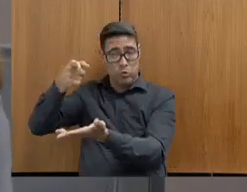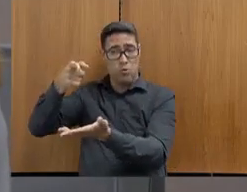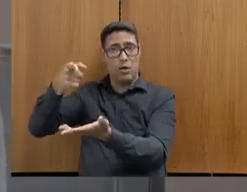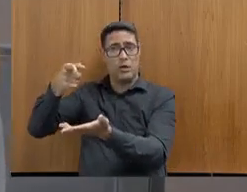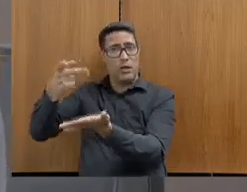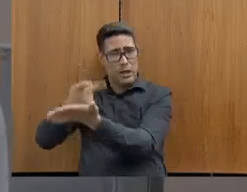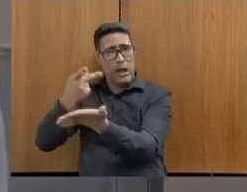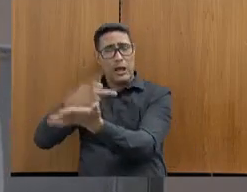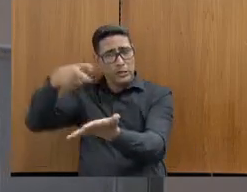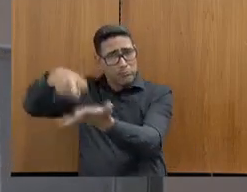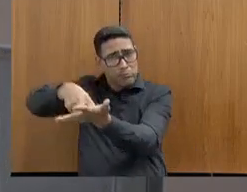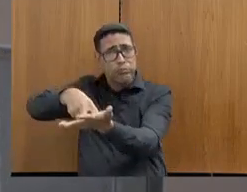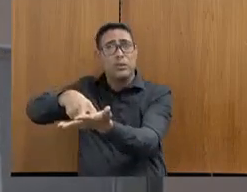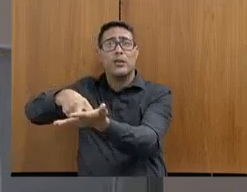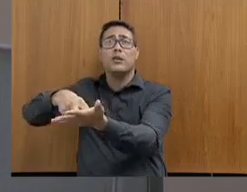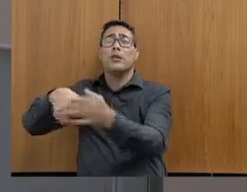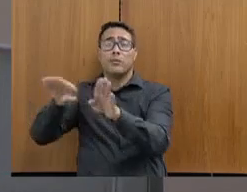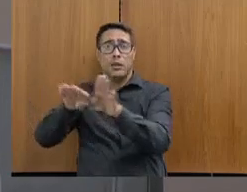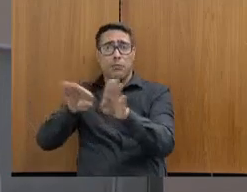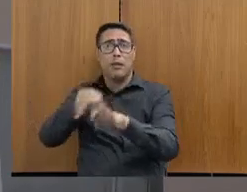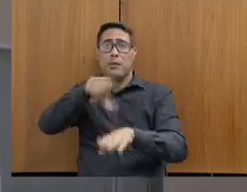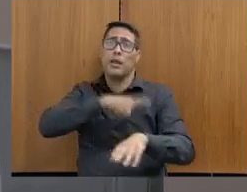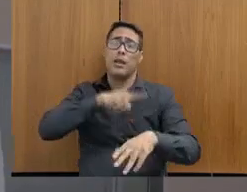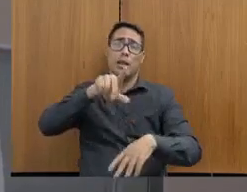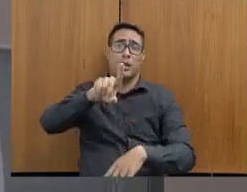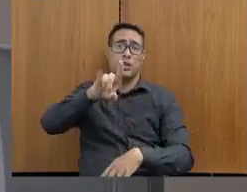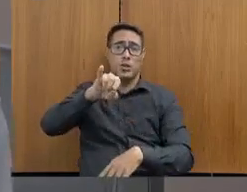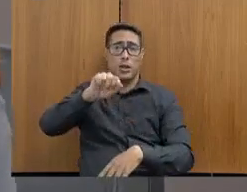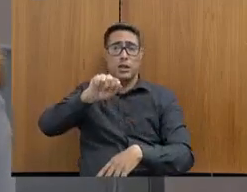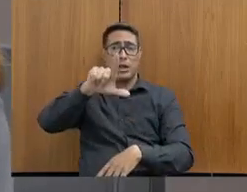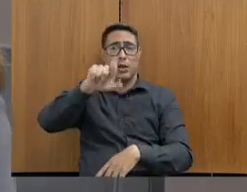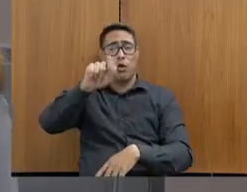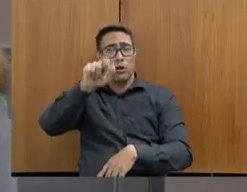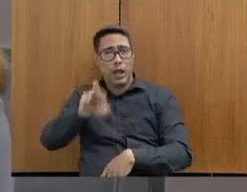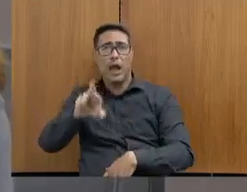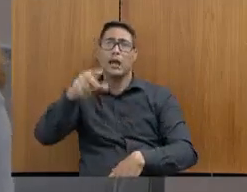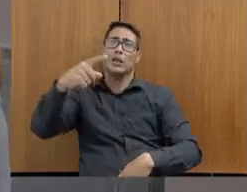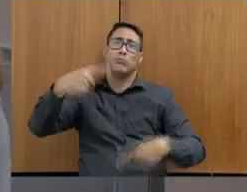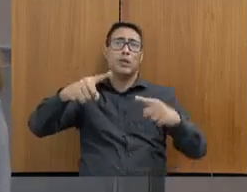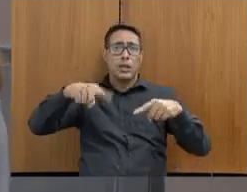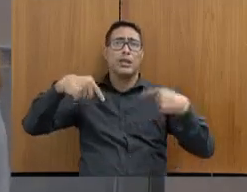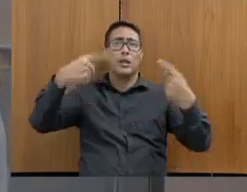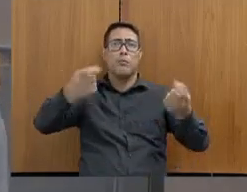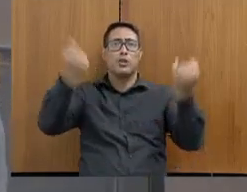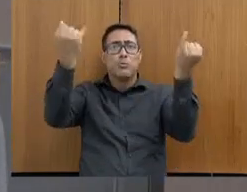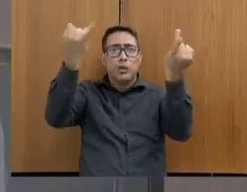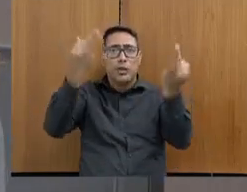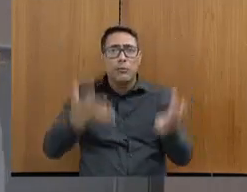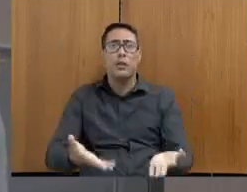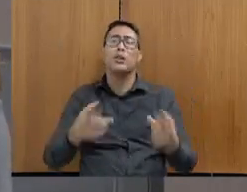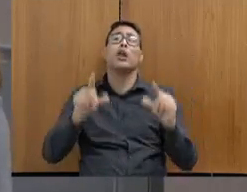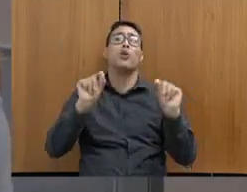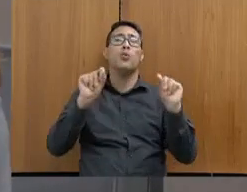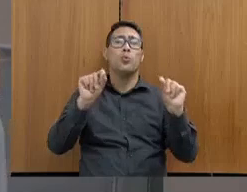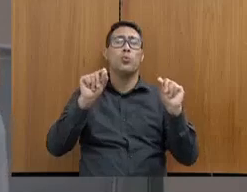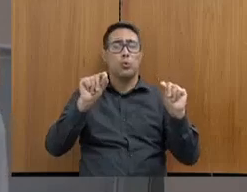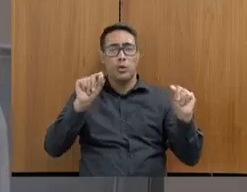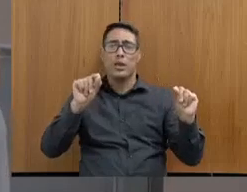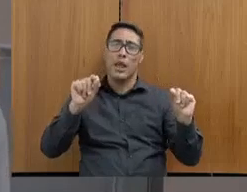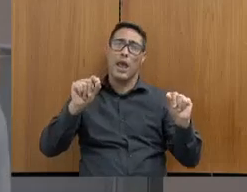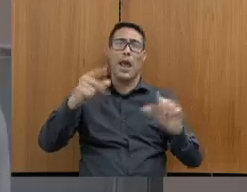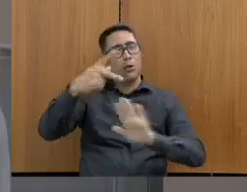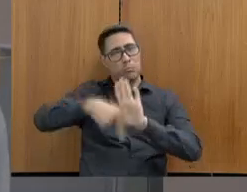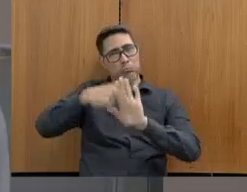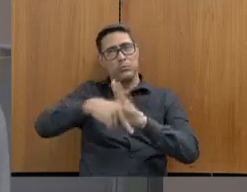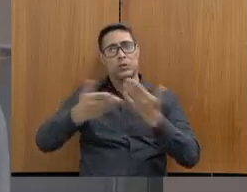ao dialogar né que é depois a gente oportunamente pode estar fazendo apresentação aqui nessa casa ou especificamente para a